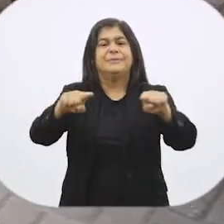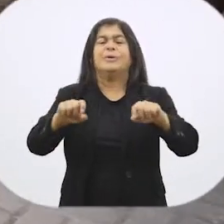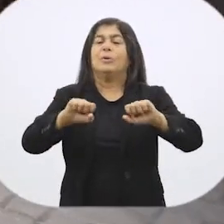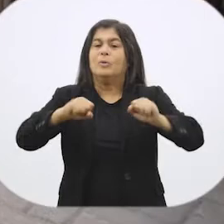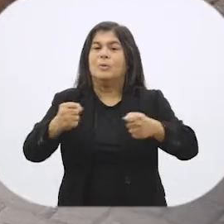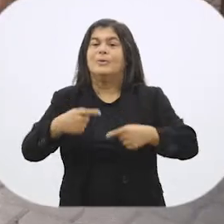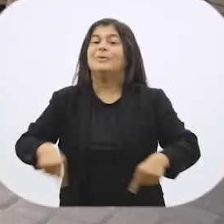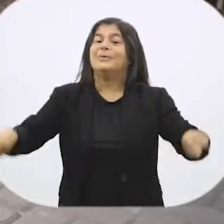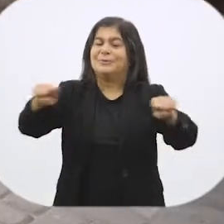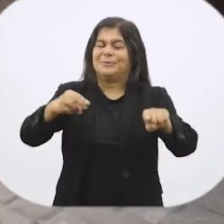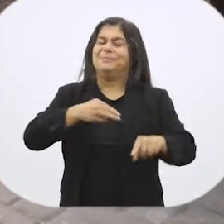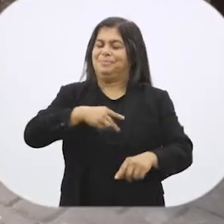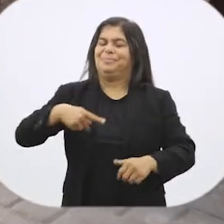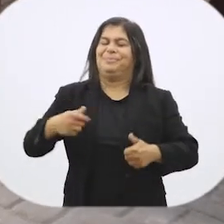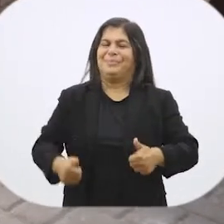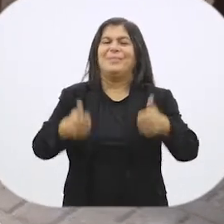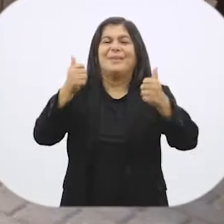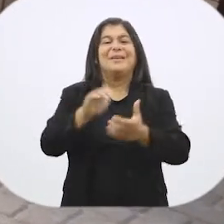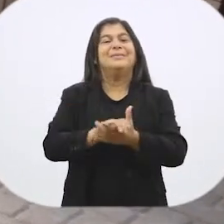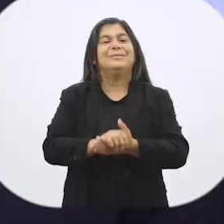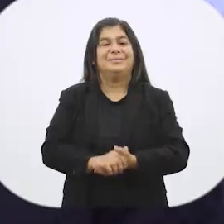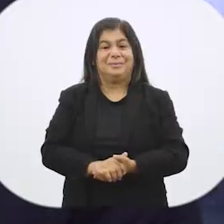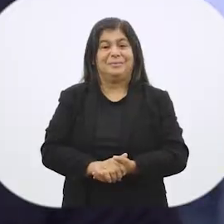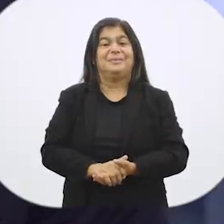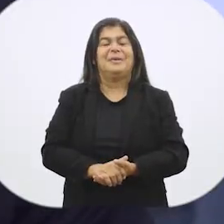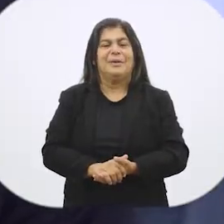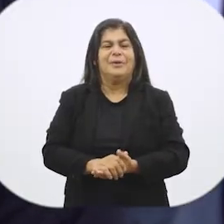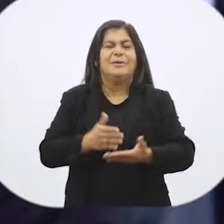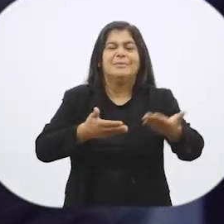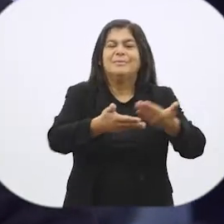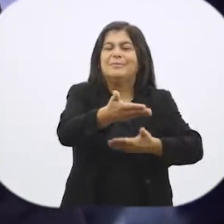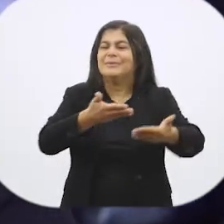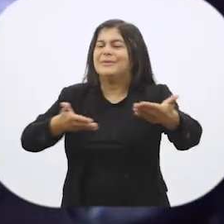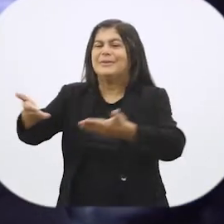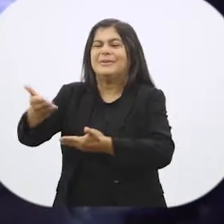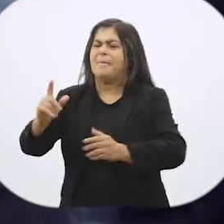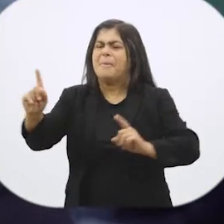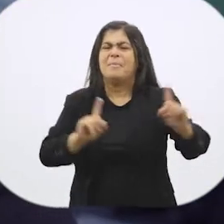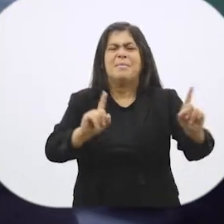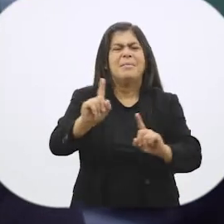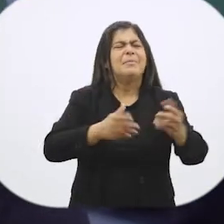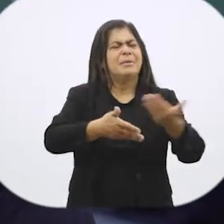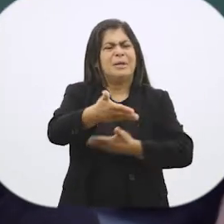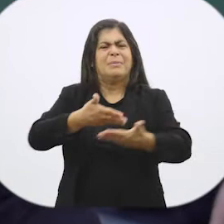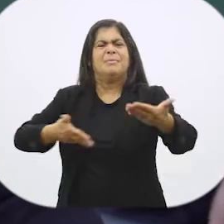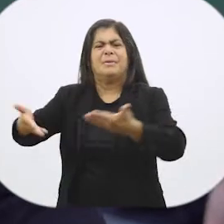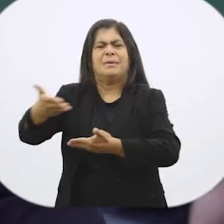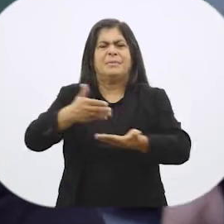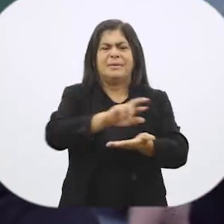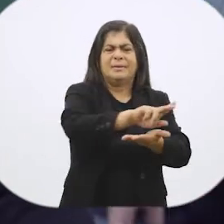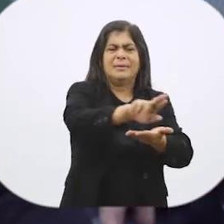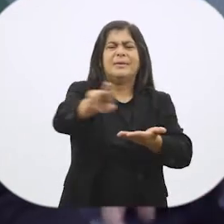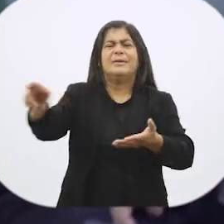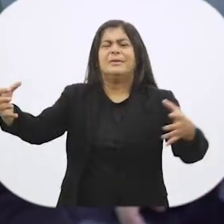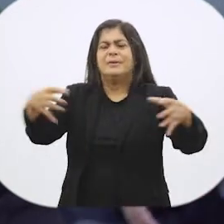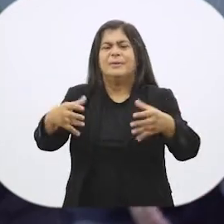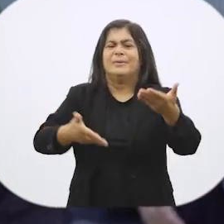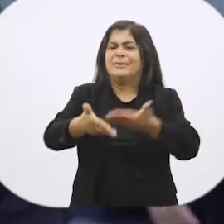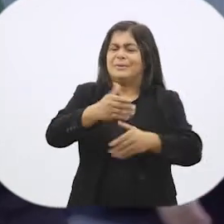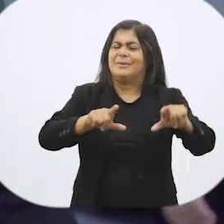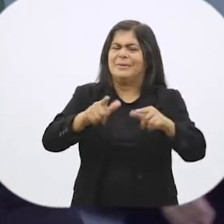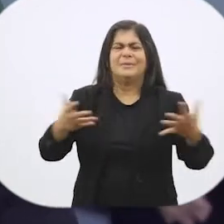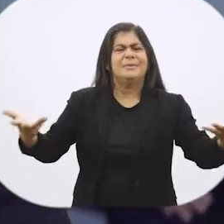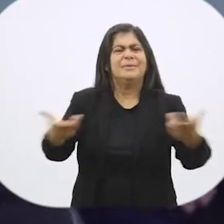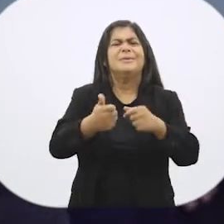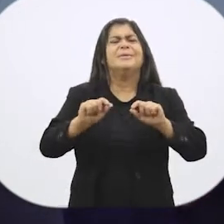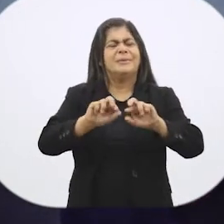representa o fortalecimento da própria instituição. Primeiro, uma maior integração dos membros, dos servidores, obviamente uma melhor condição